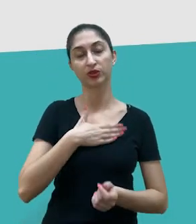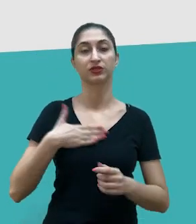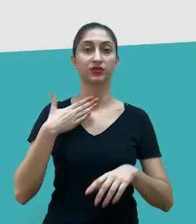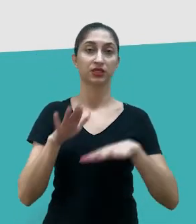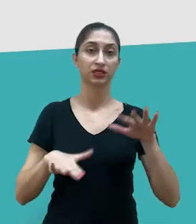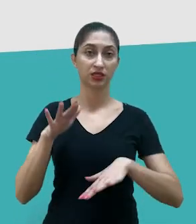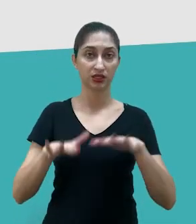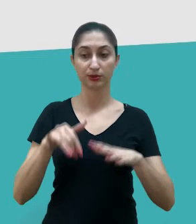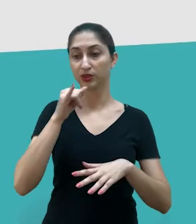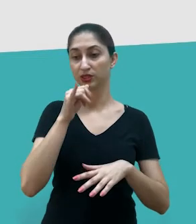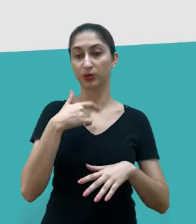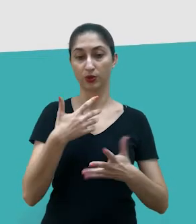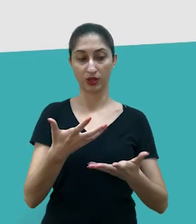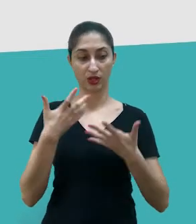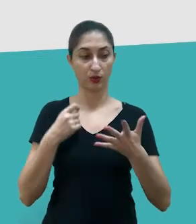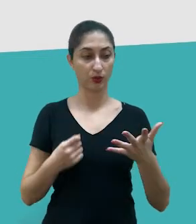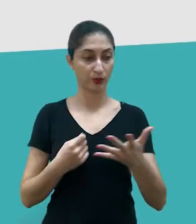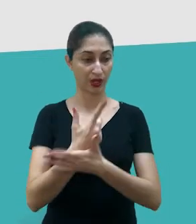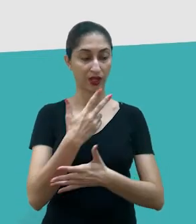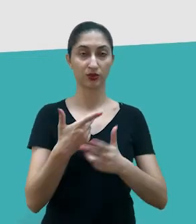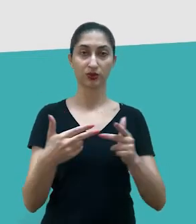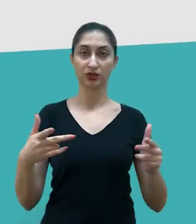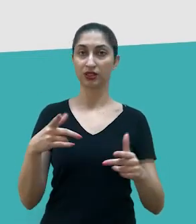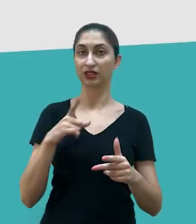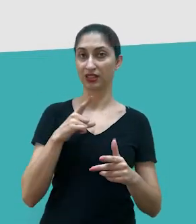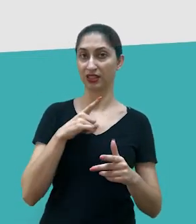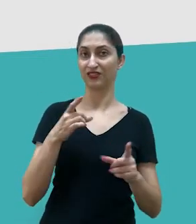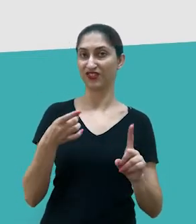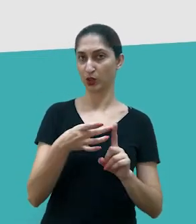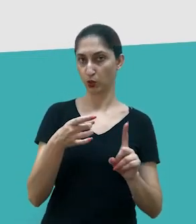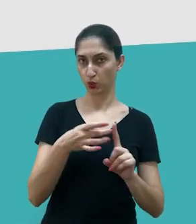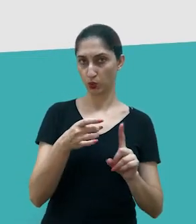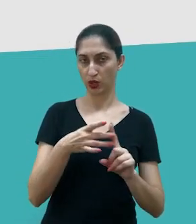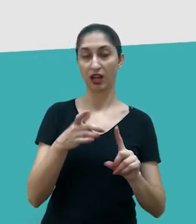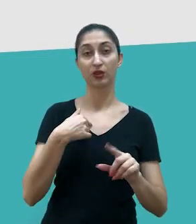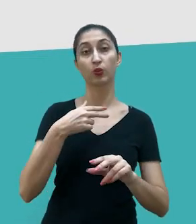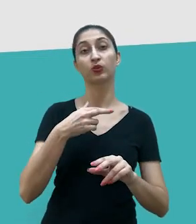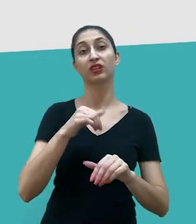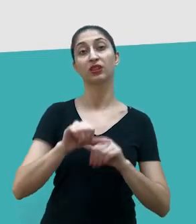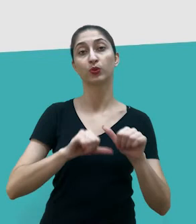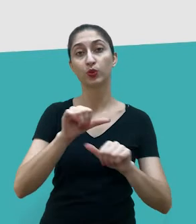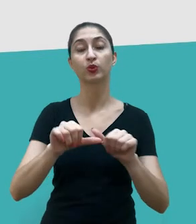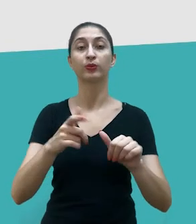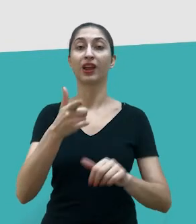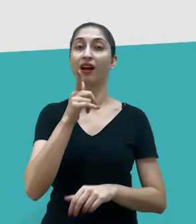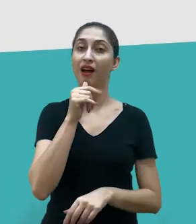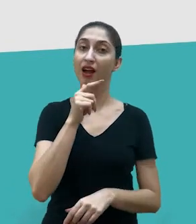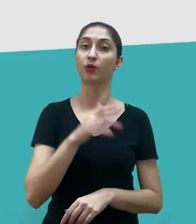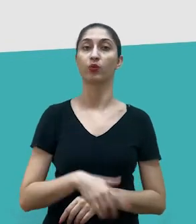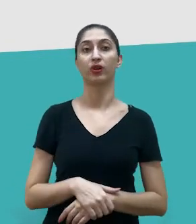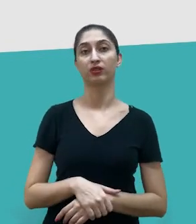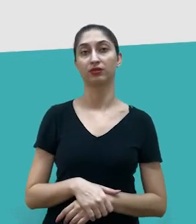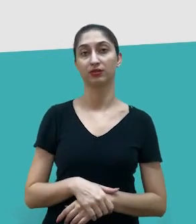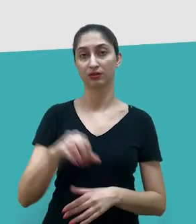quando é necessário comprar alguma coisa com vidro, e aí eu transformo as garrafas de vidro em garrafas de água, ou